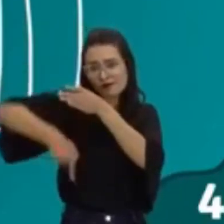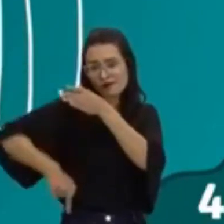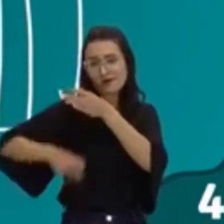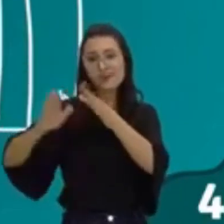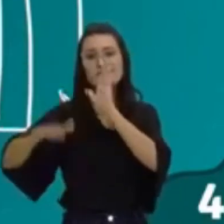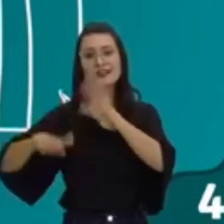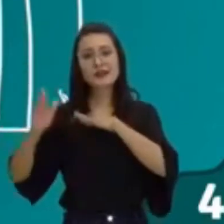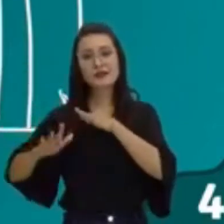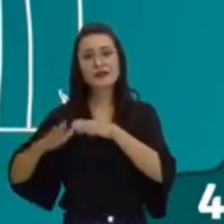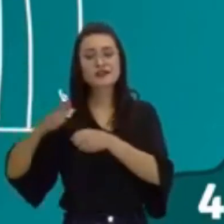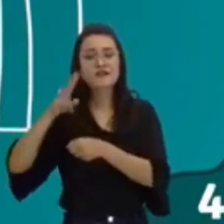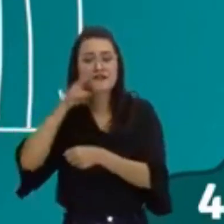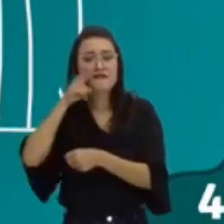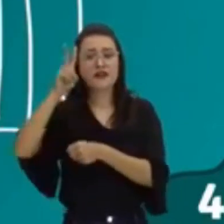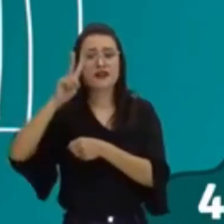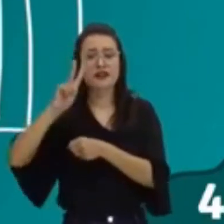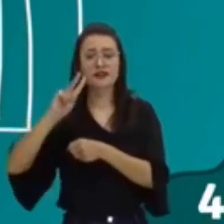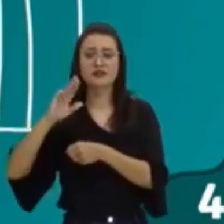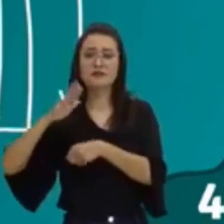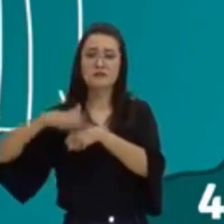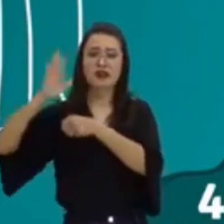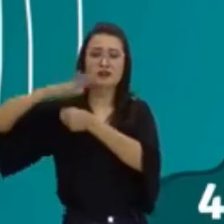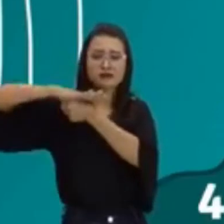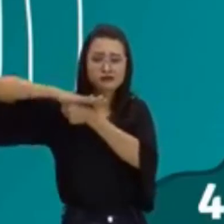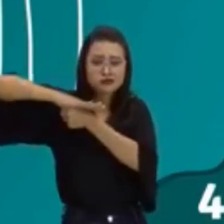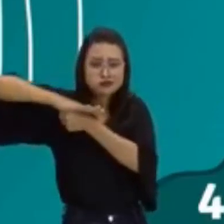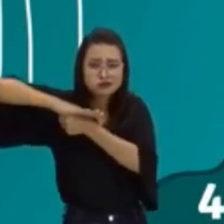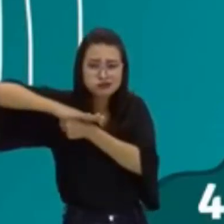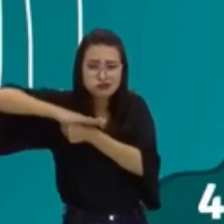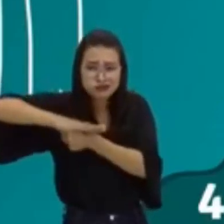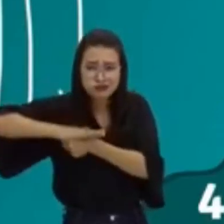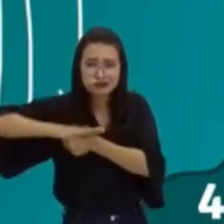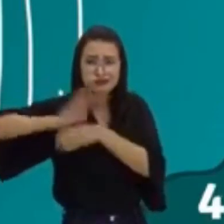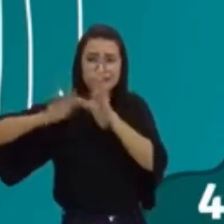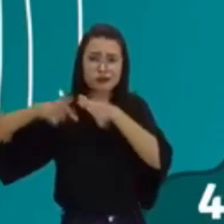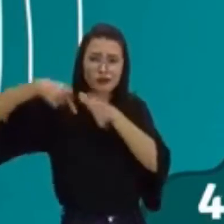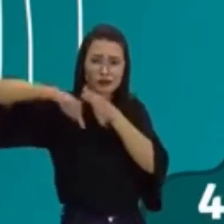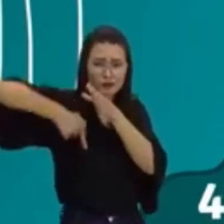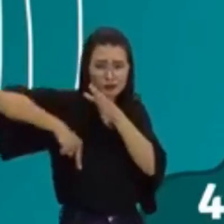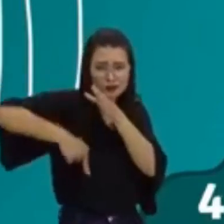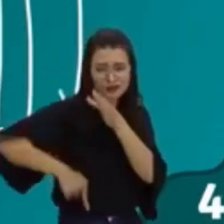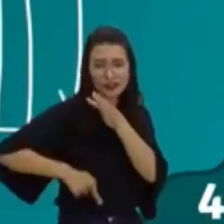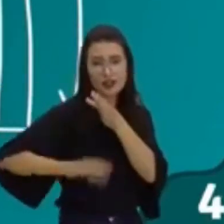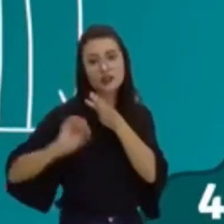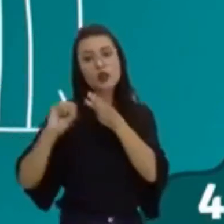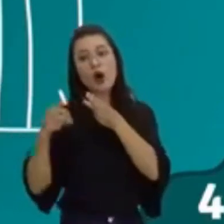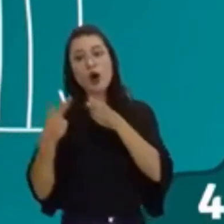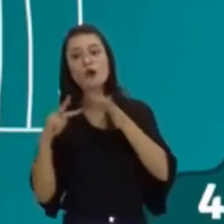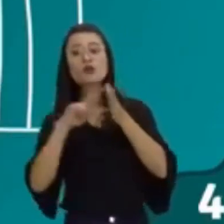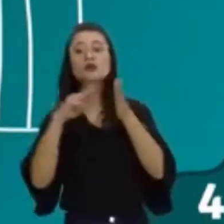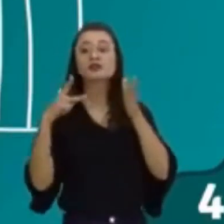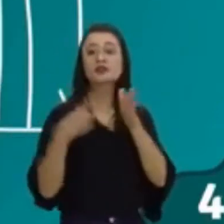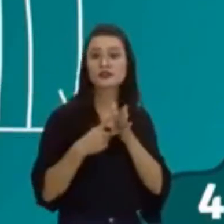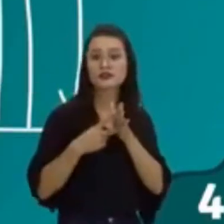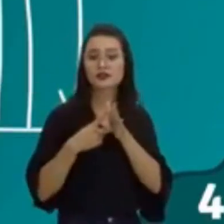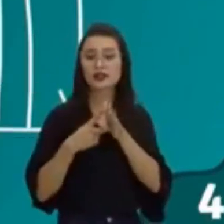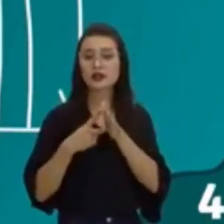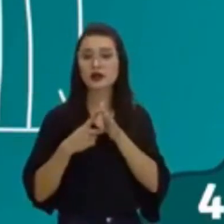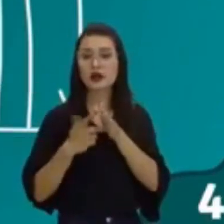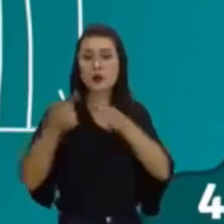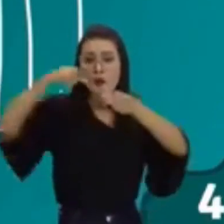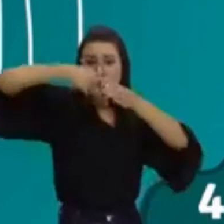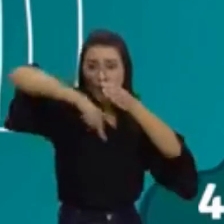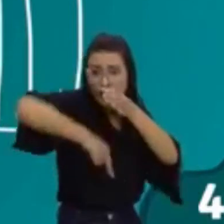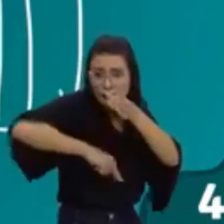quê? Conforme a profundidade. Quanto mais